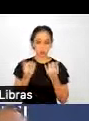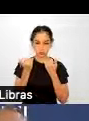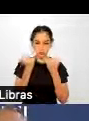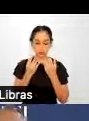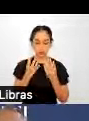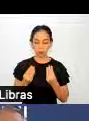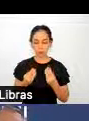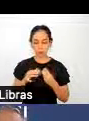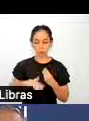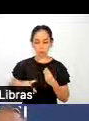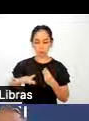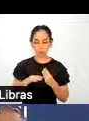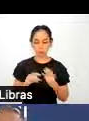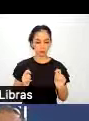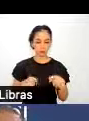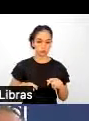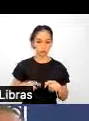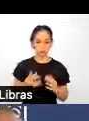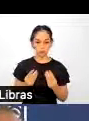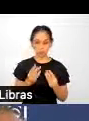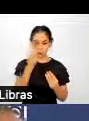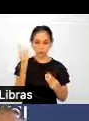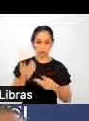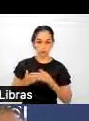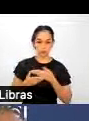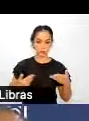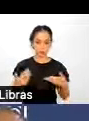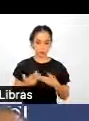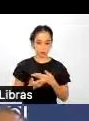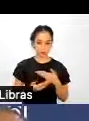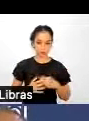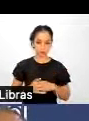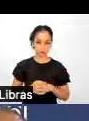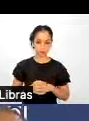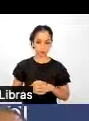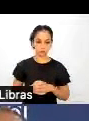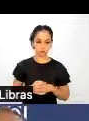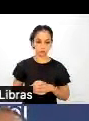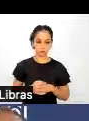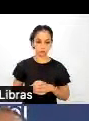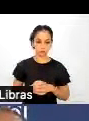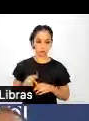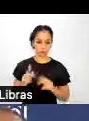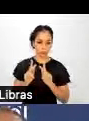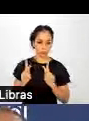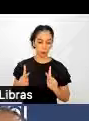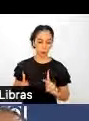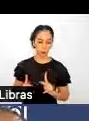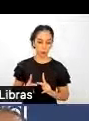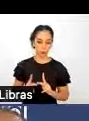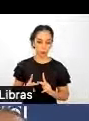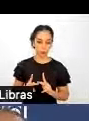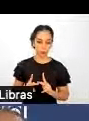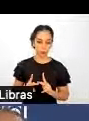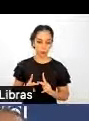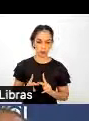muitos espaços apropriados, muitas pessoas envolvidas. Apesar de ser um programa